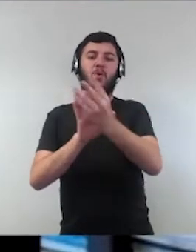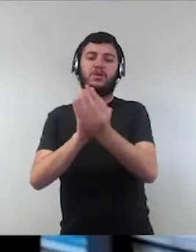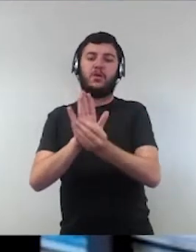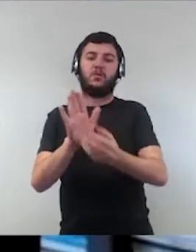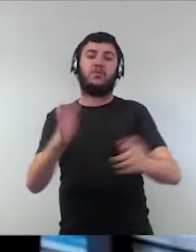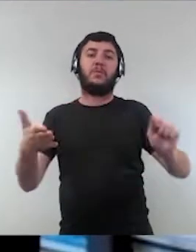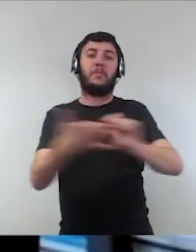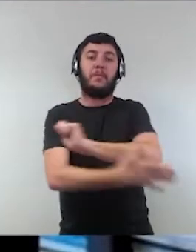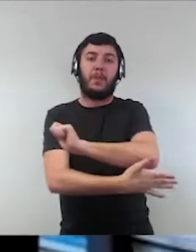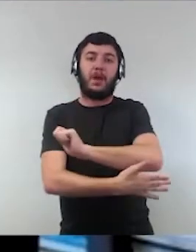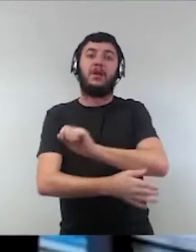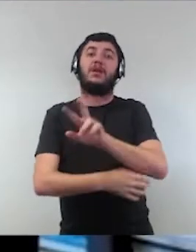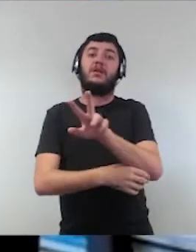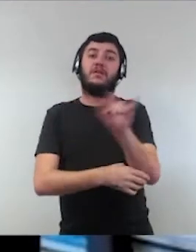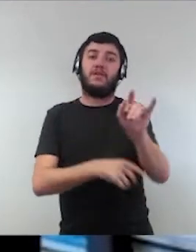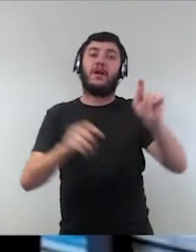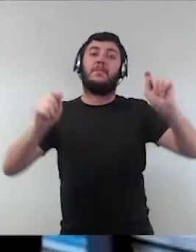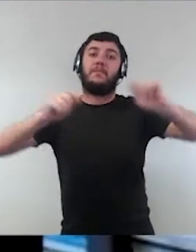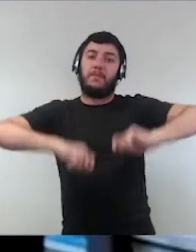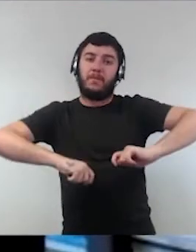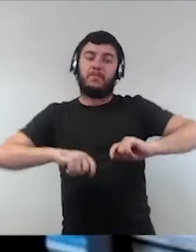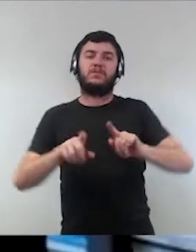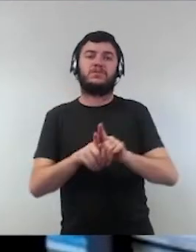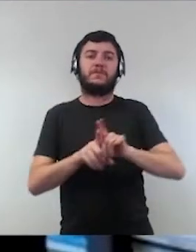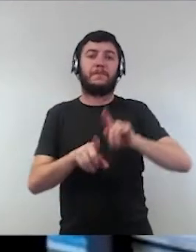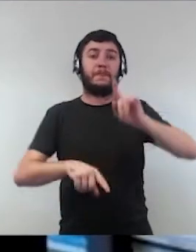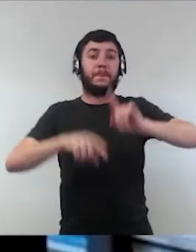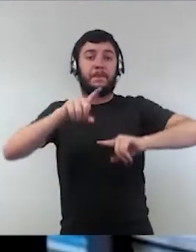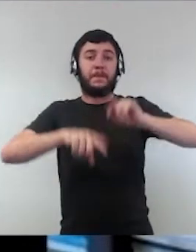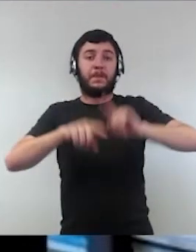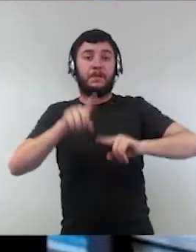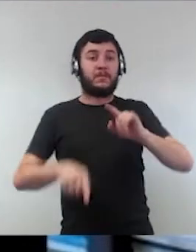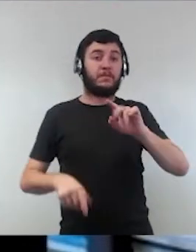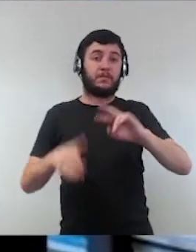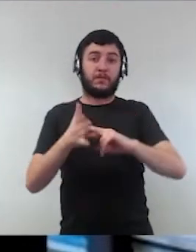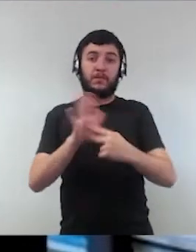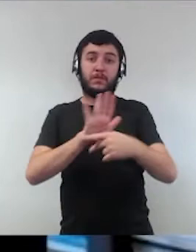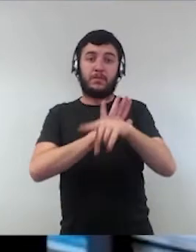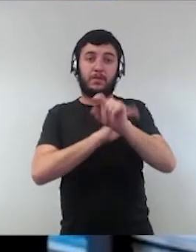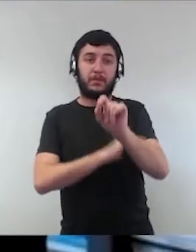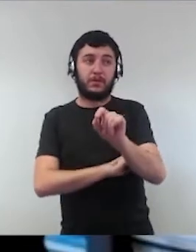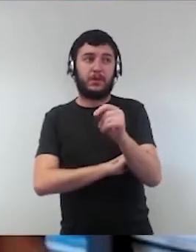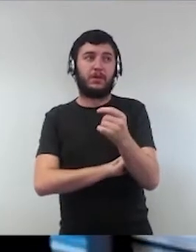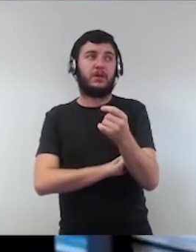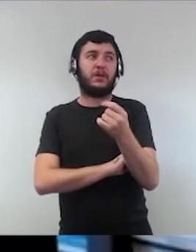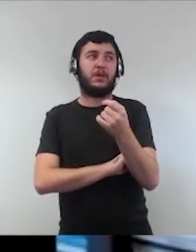e isso também poderá ser objeto de uma